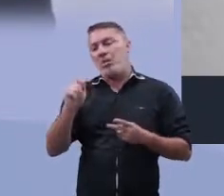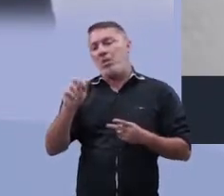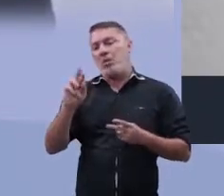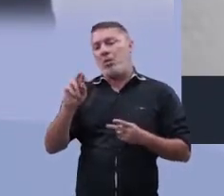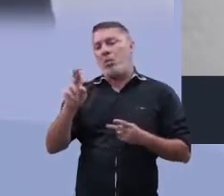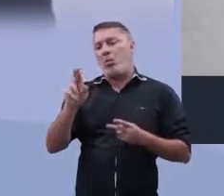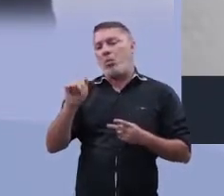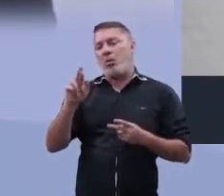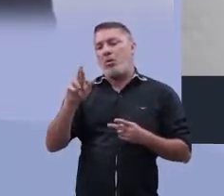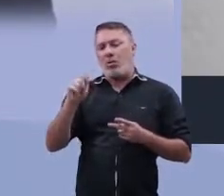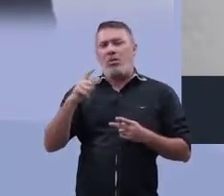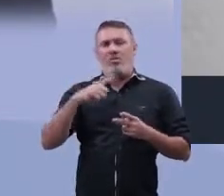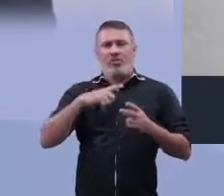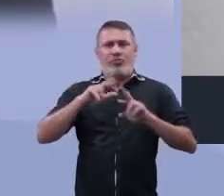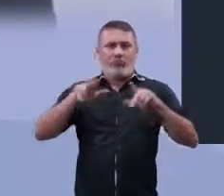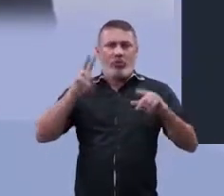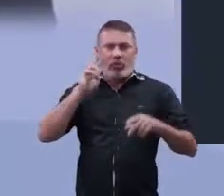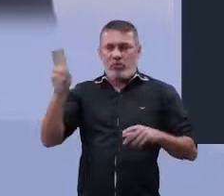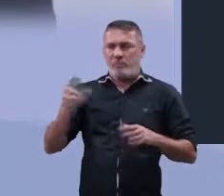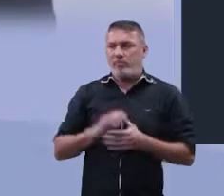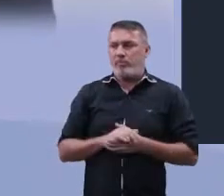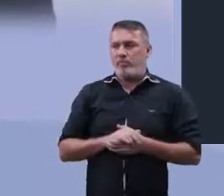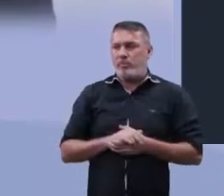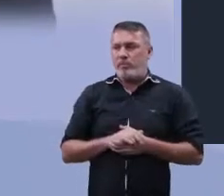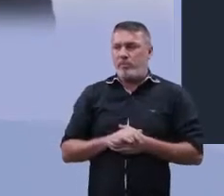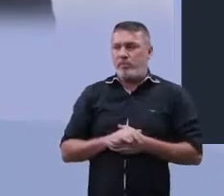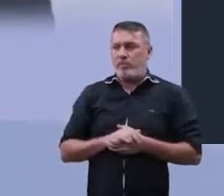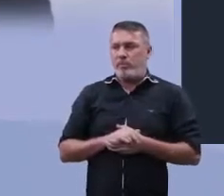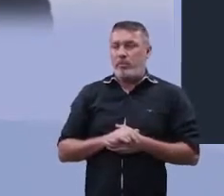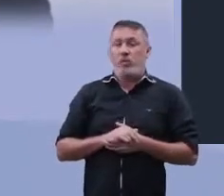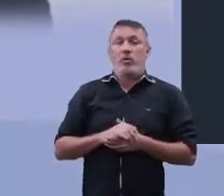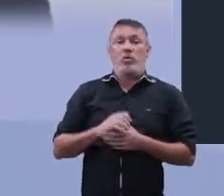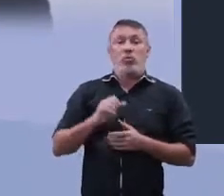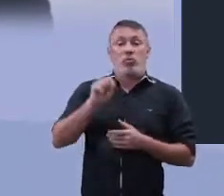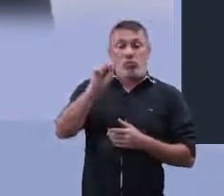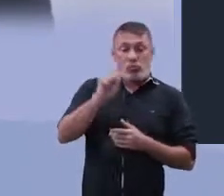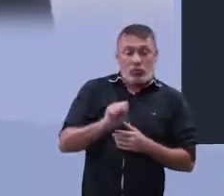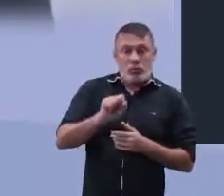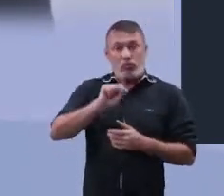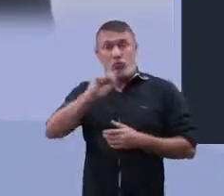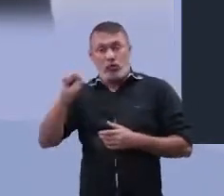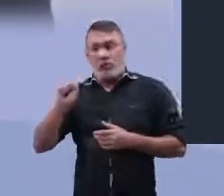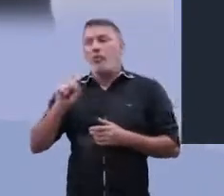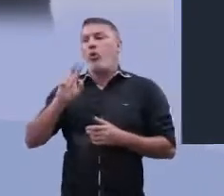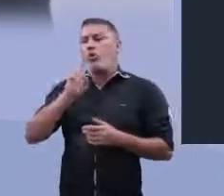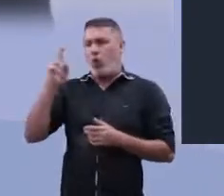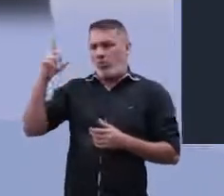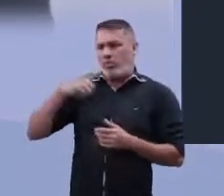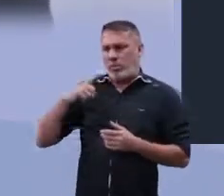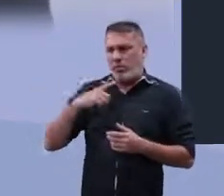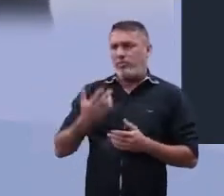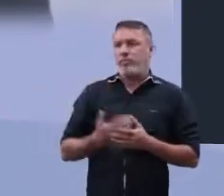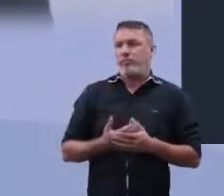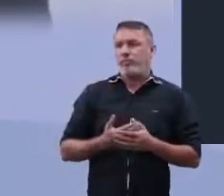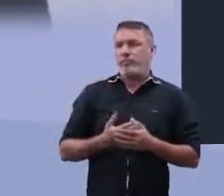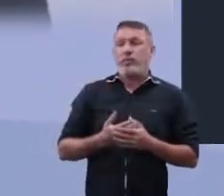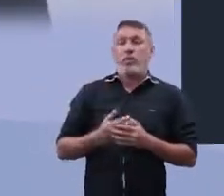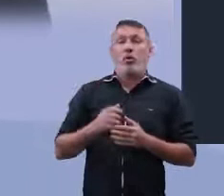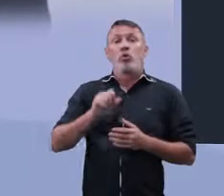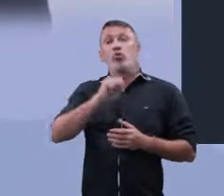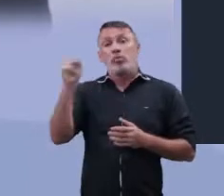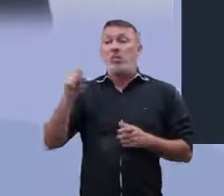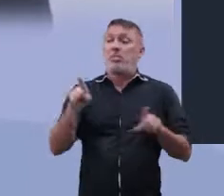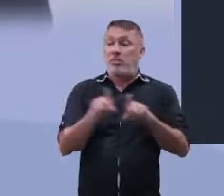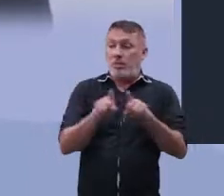a região do país. Na região sul e sudeste, conhecido como lagartixa. Na